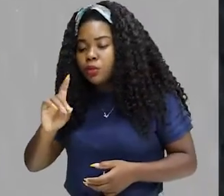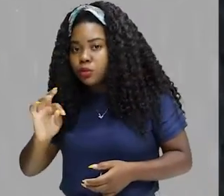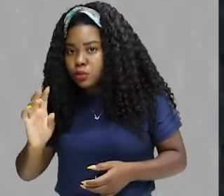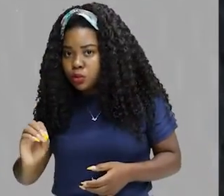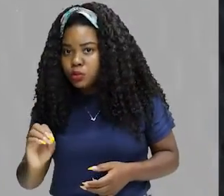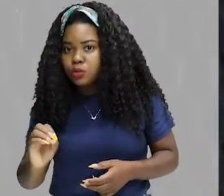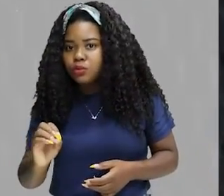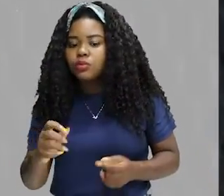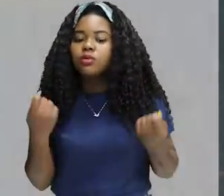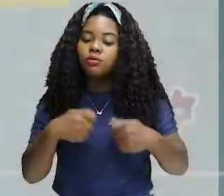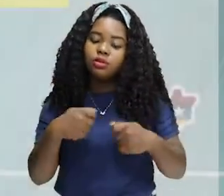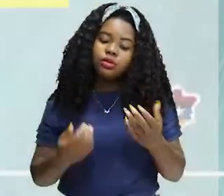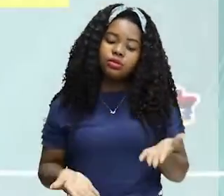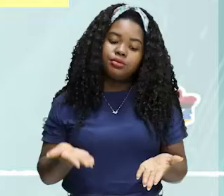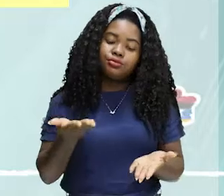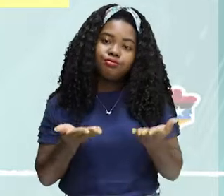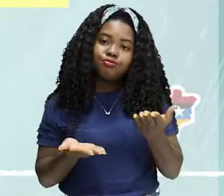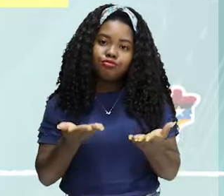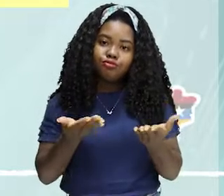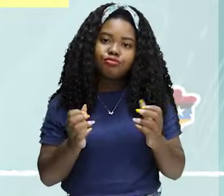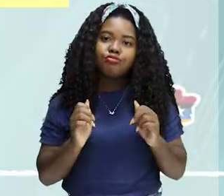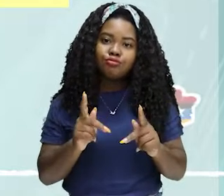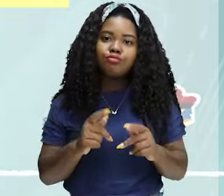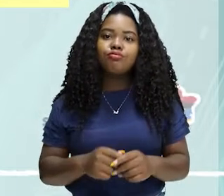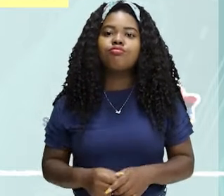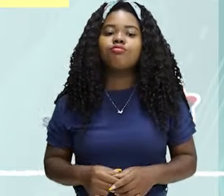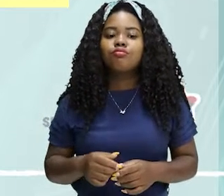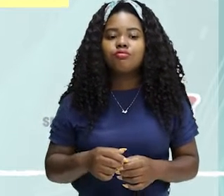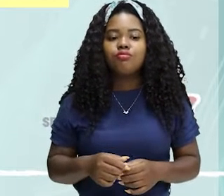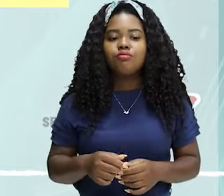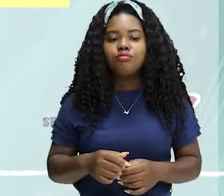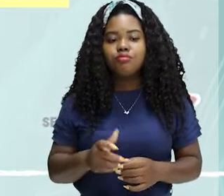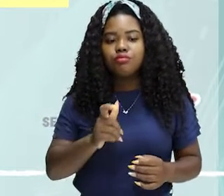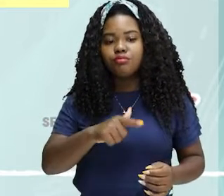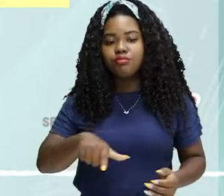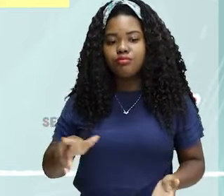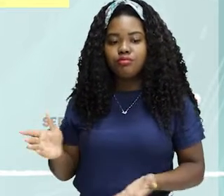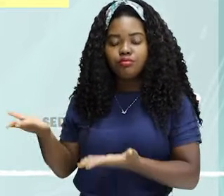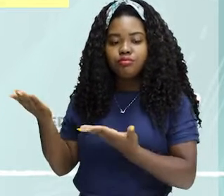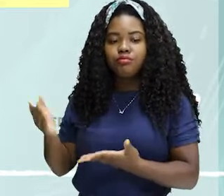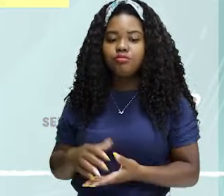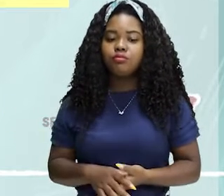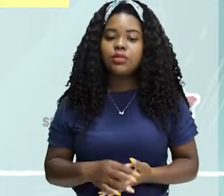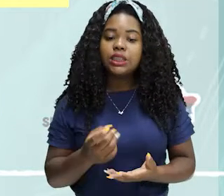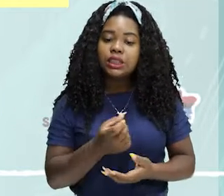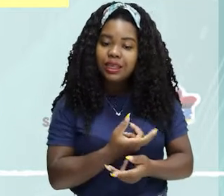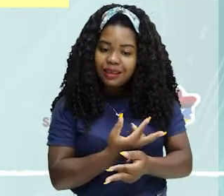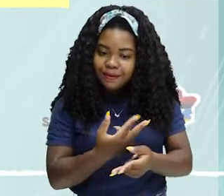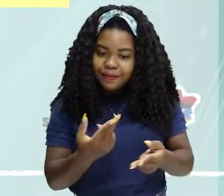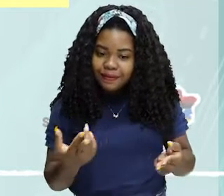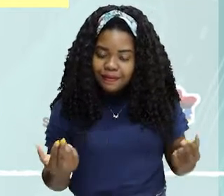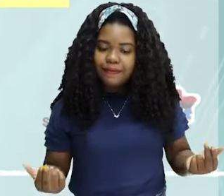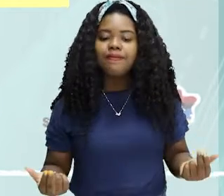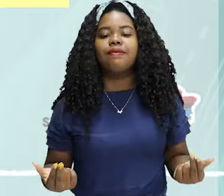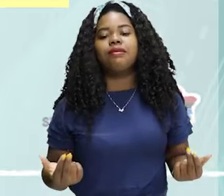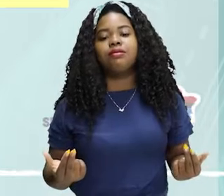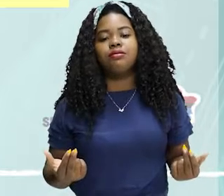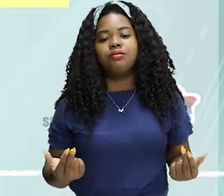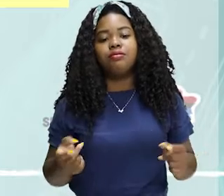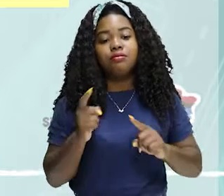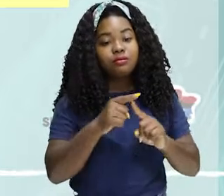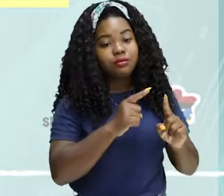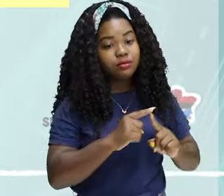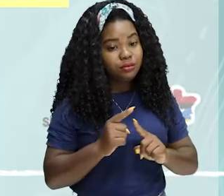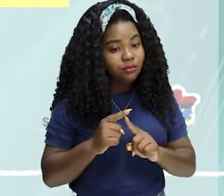da equação. Então, existem vários métodos para esse balanceamento. Nós vamos trabalhar